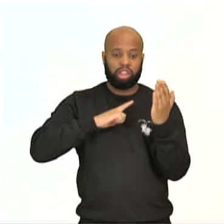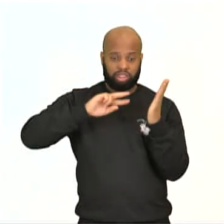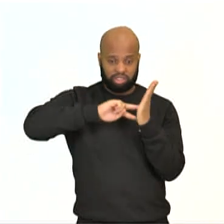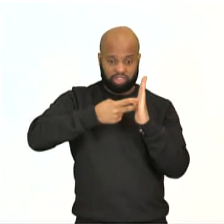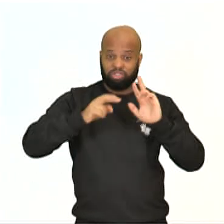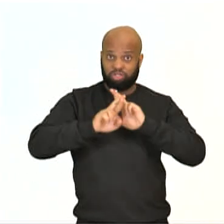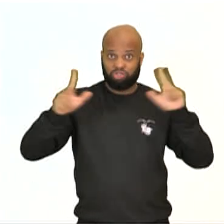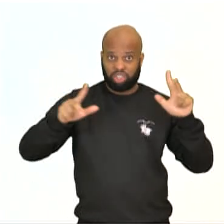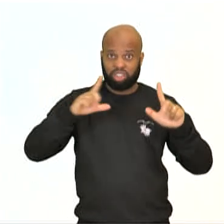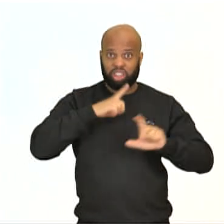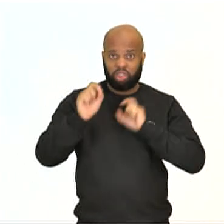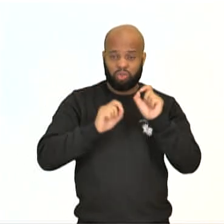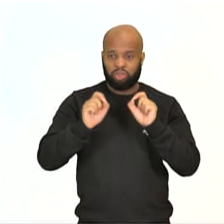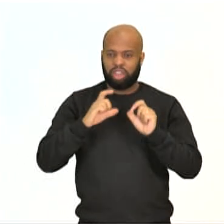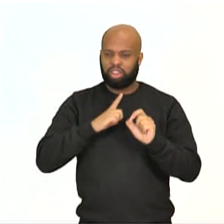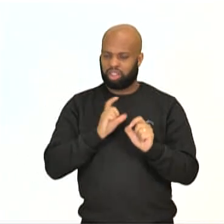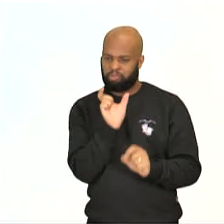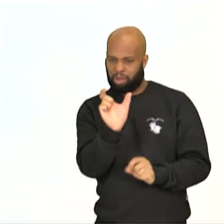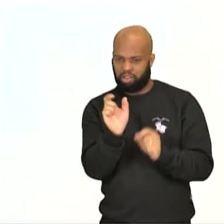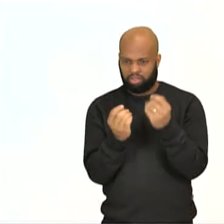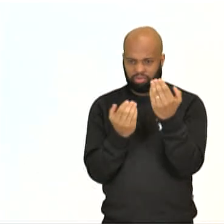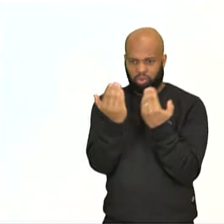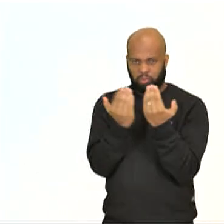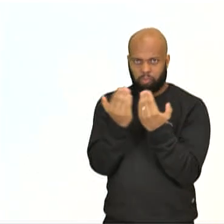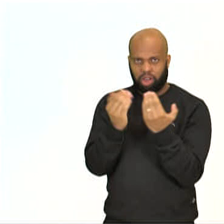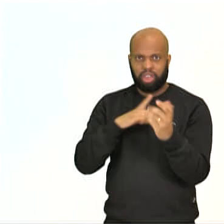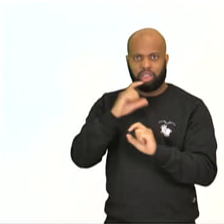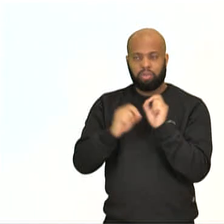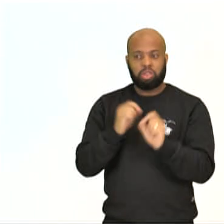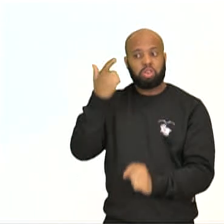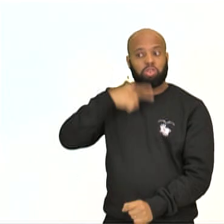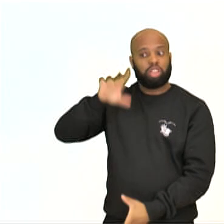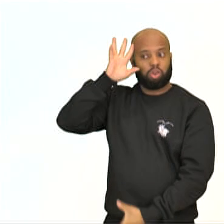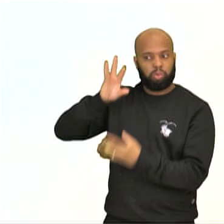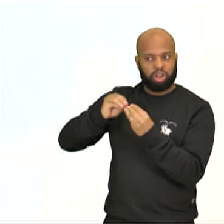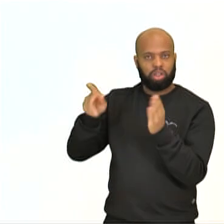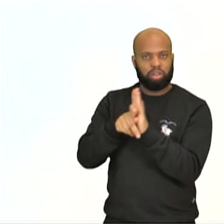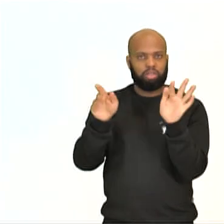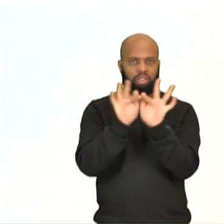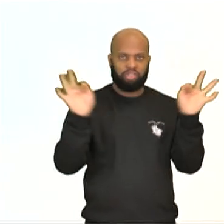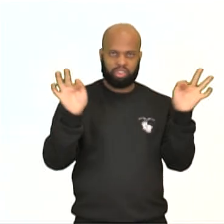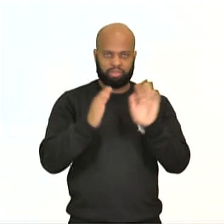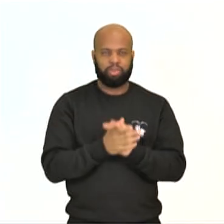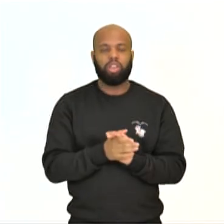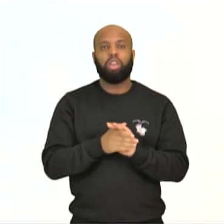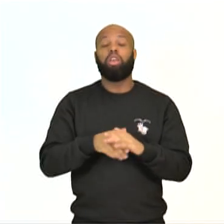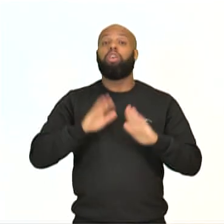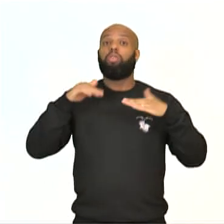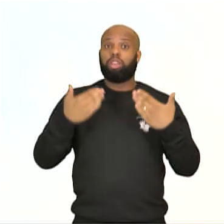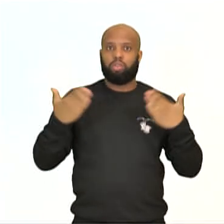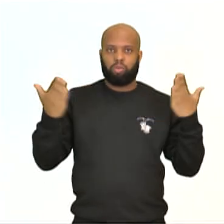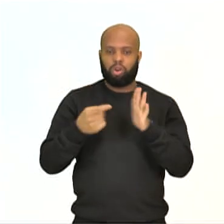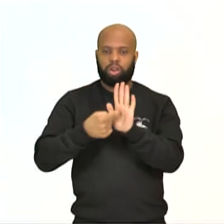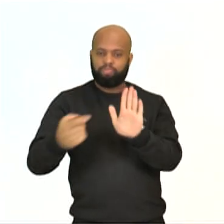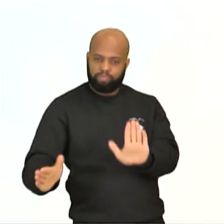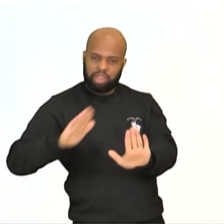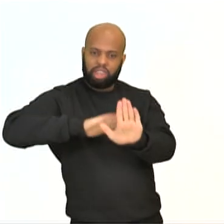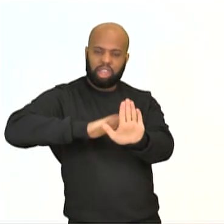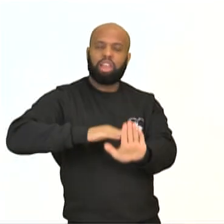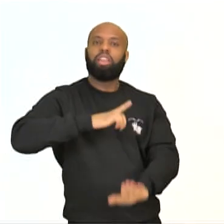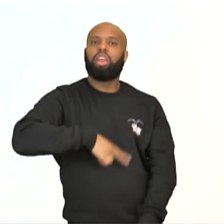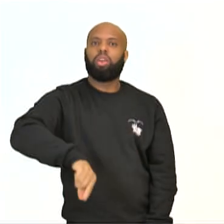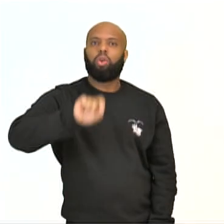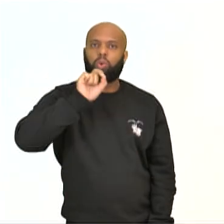diferentes e cujo termo comparativo fica subentendido na frase. Então aqui, o que metáfora que nós temos